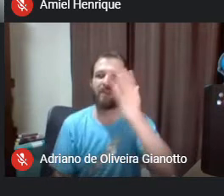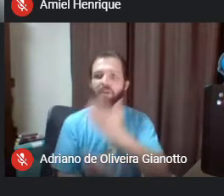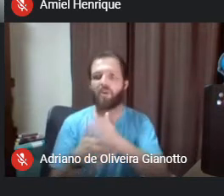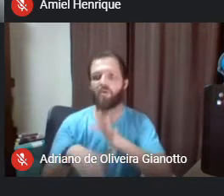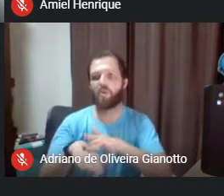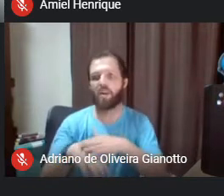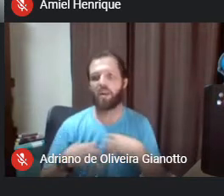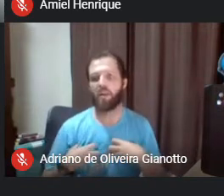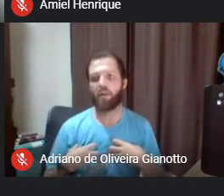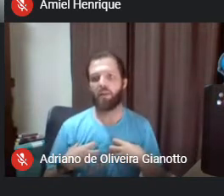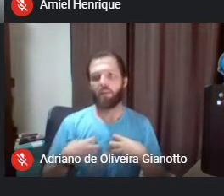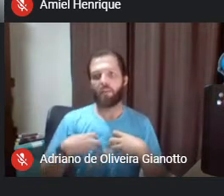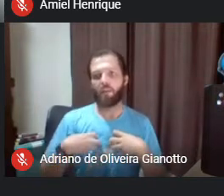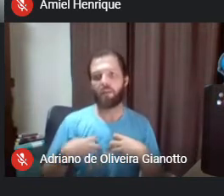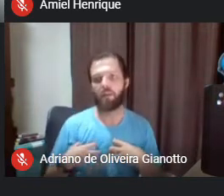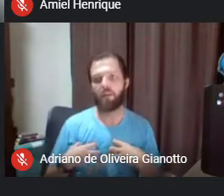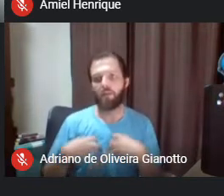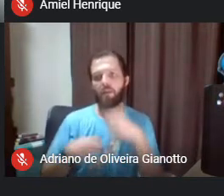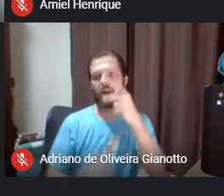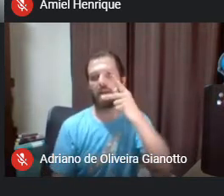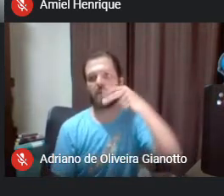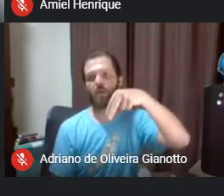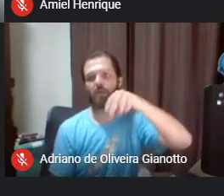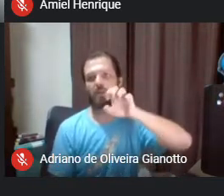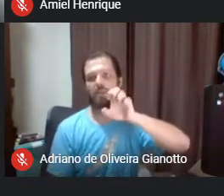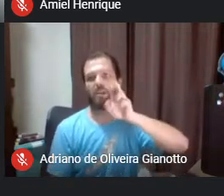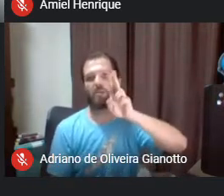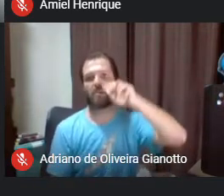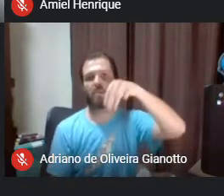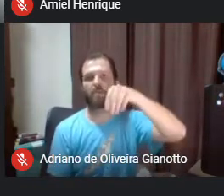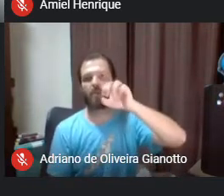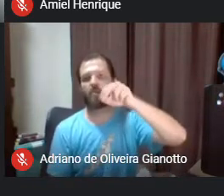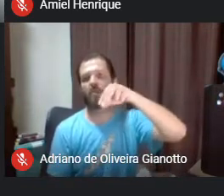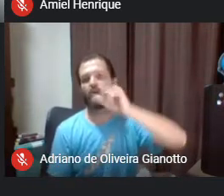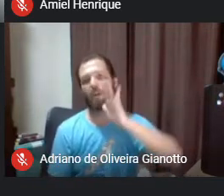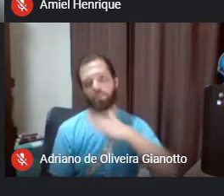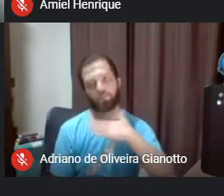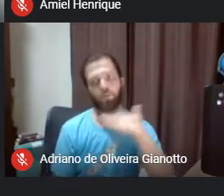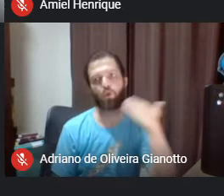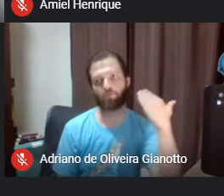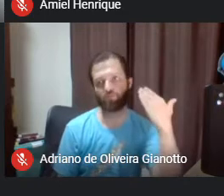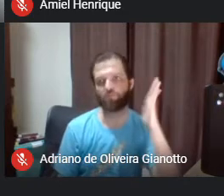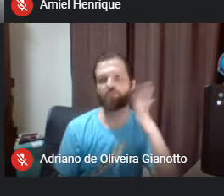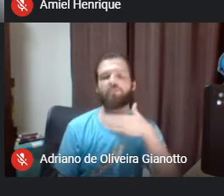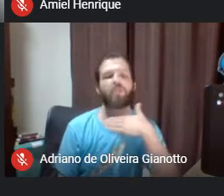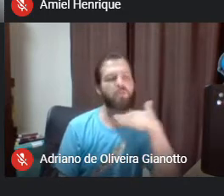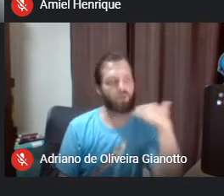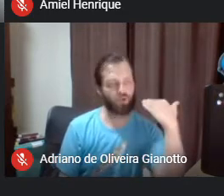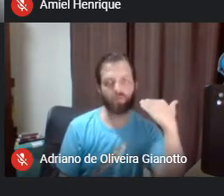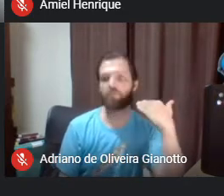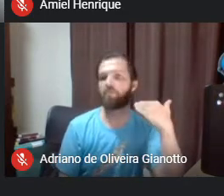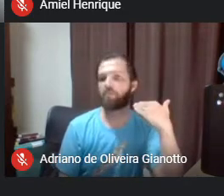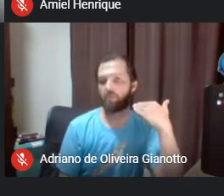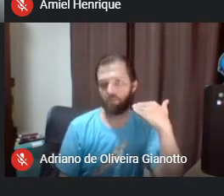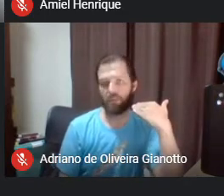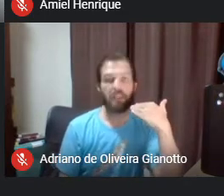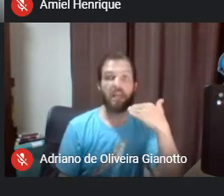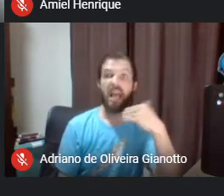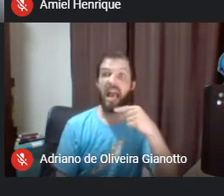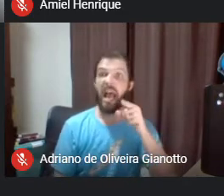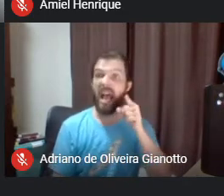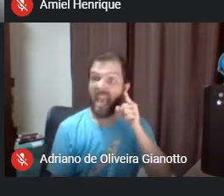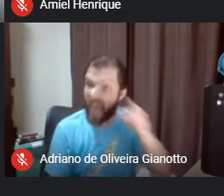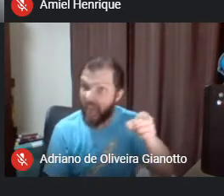muitas igrejas, fazer algumas orientações, e ele acabou pegando pneumonia, e faleceu de